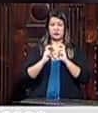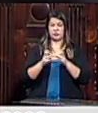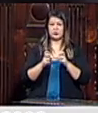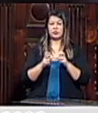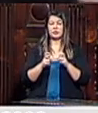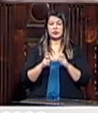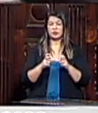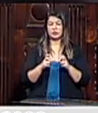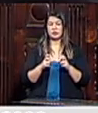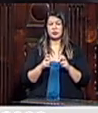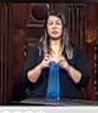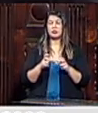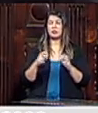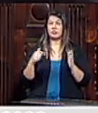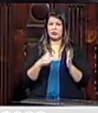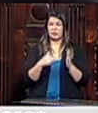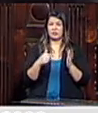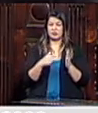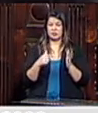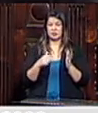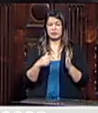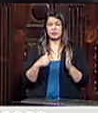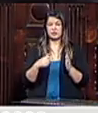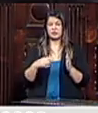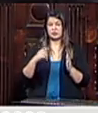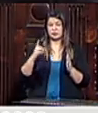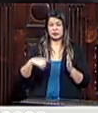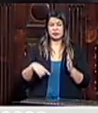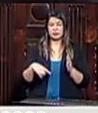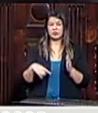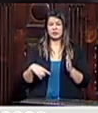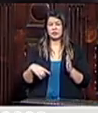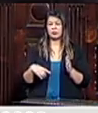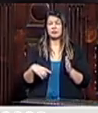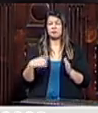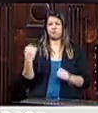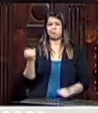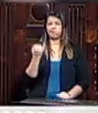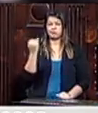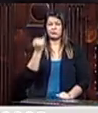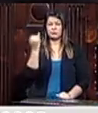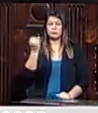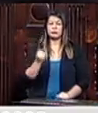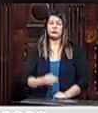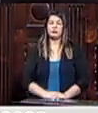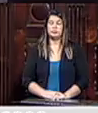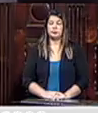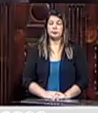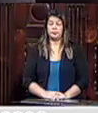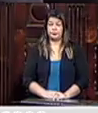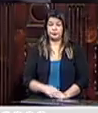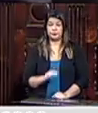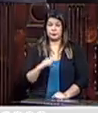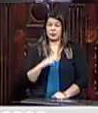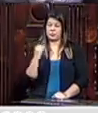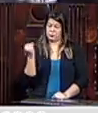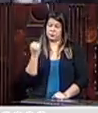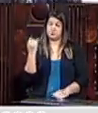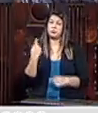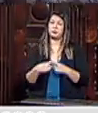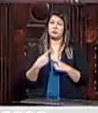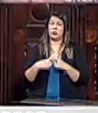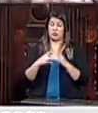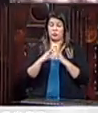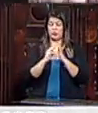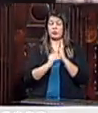turística, ele é de grande relevância. Tanto é que das 4